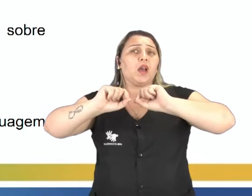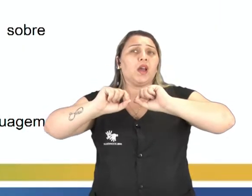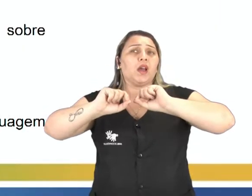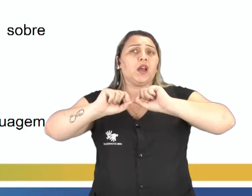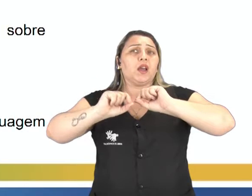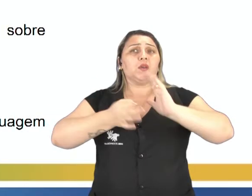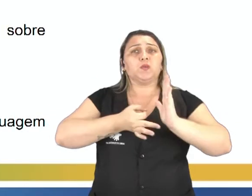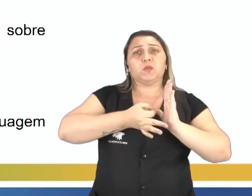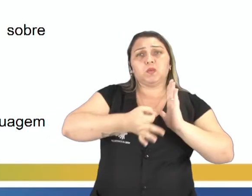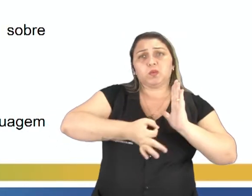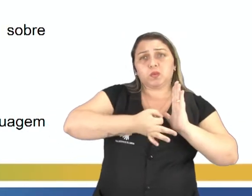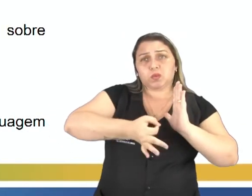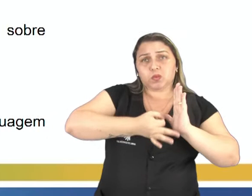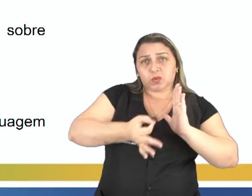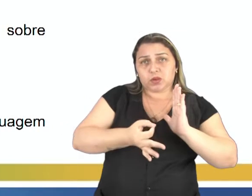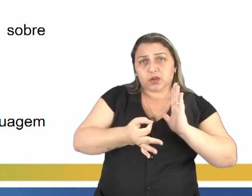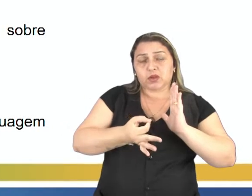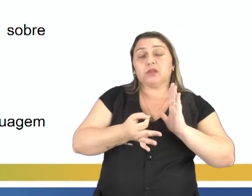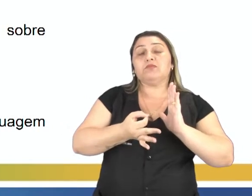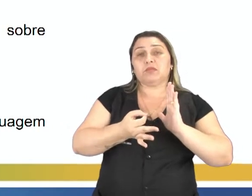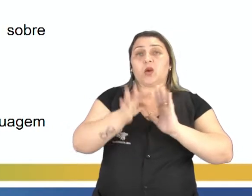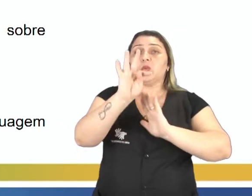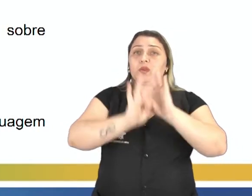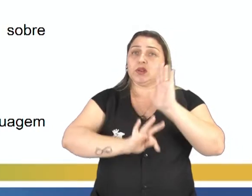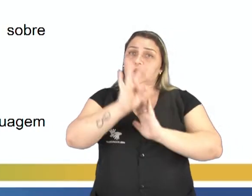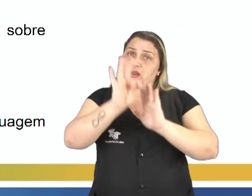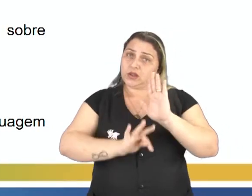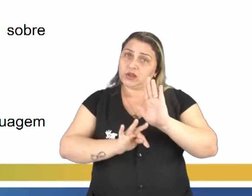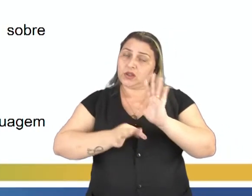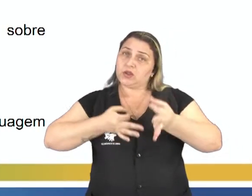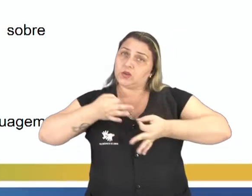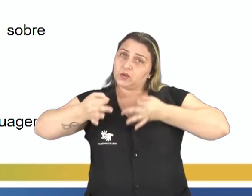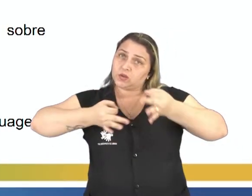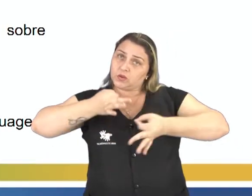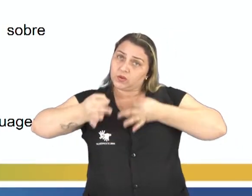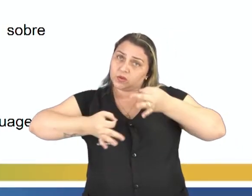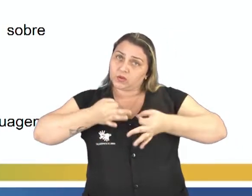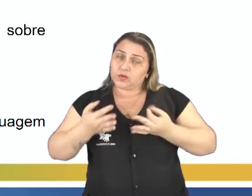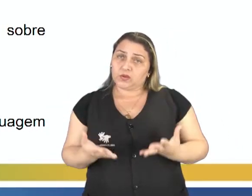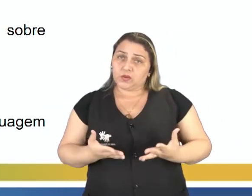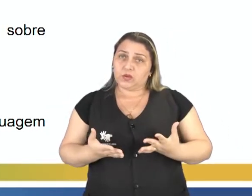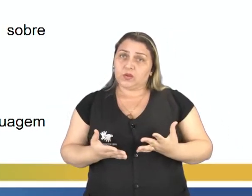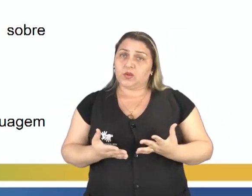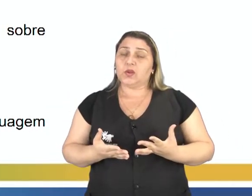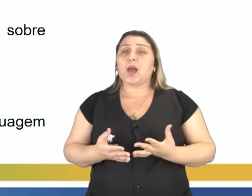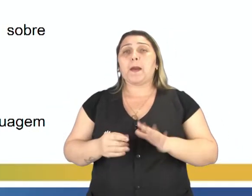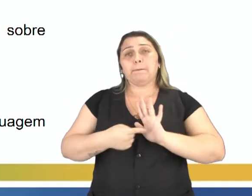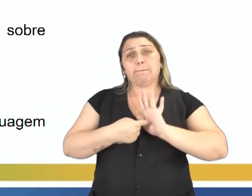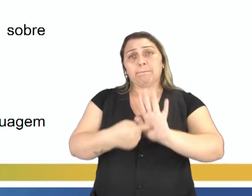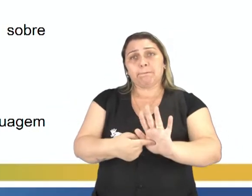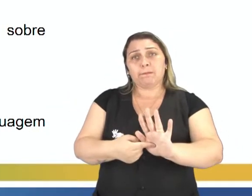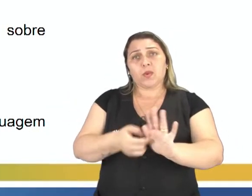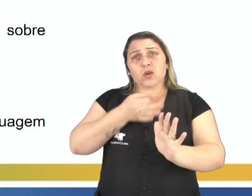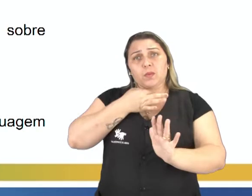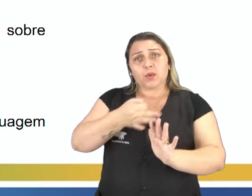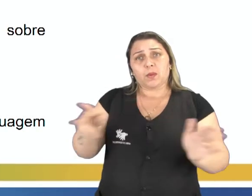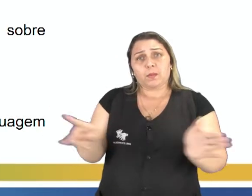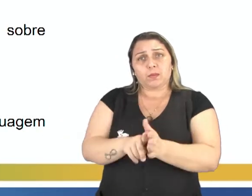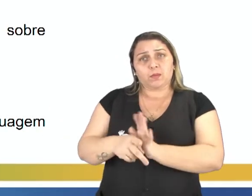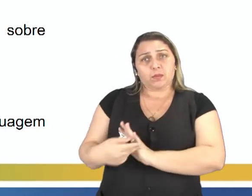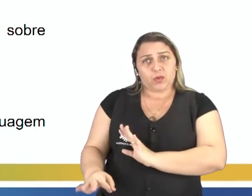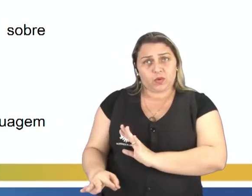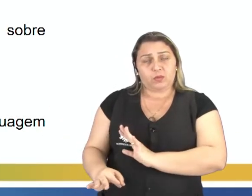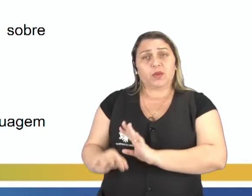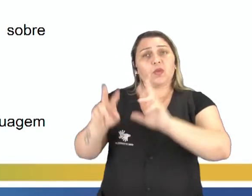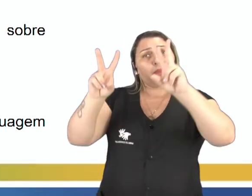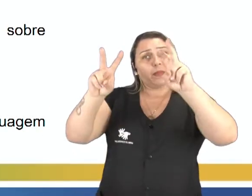o artigo de opinião? O artigo de opinião é um tipo de texto dissertativo argumentativo, onde o autor apresenta seu ponto de